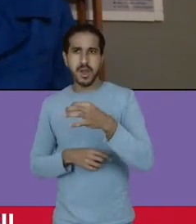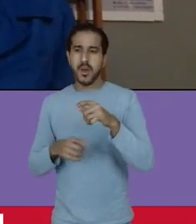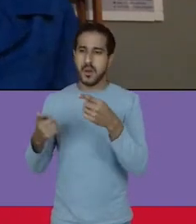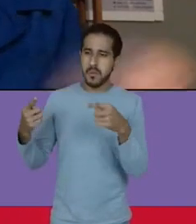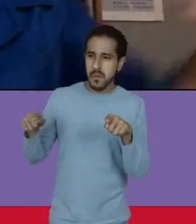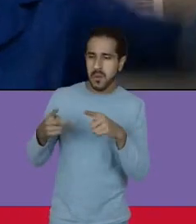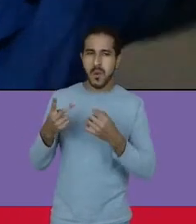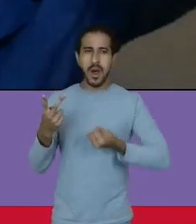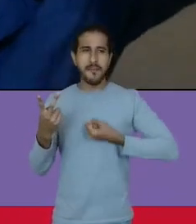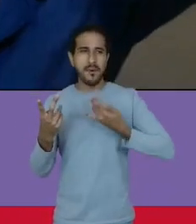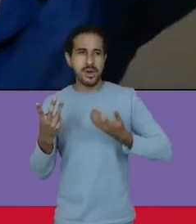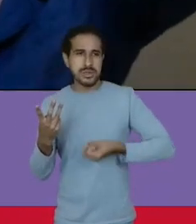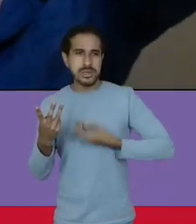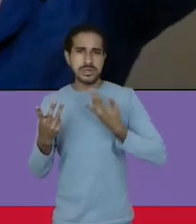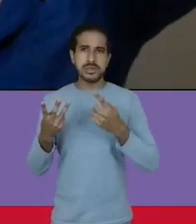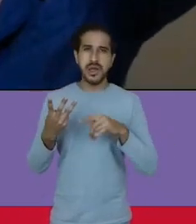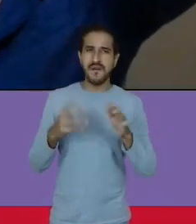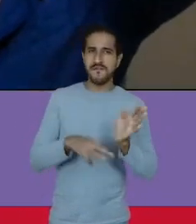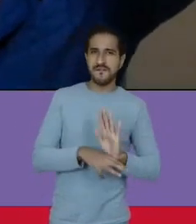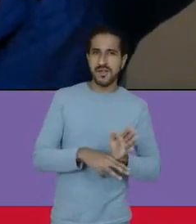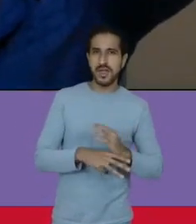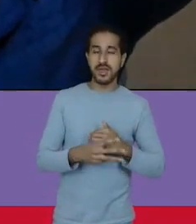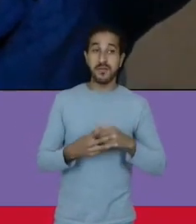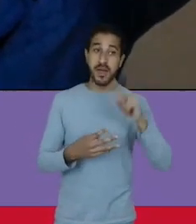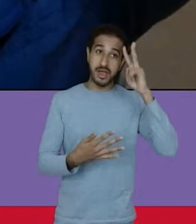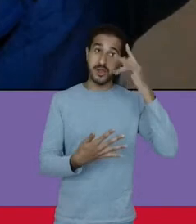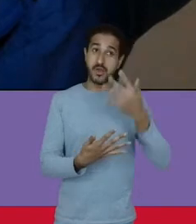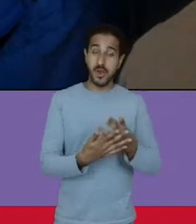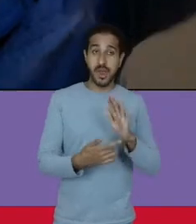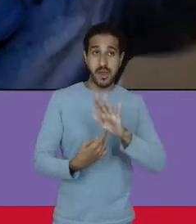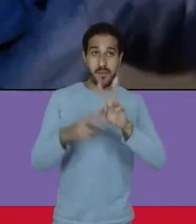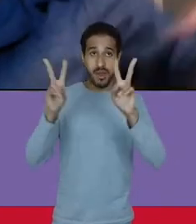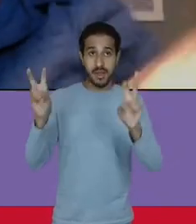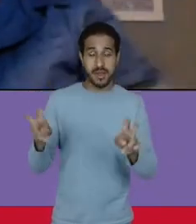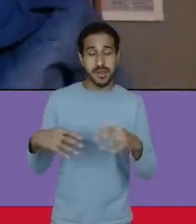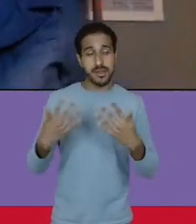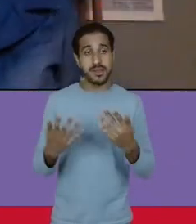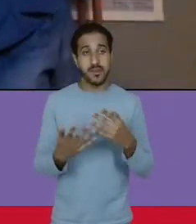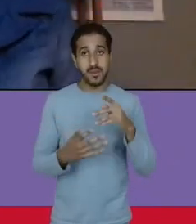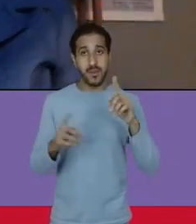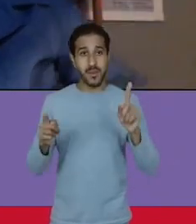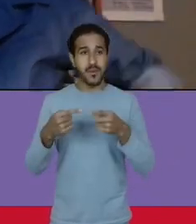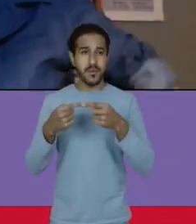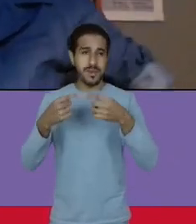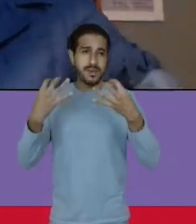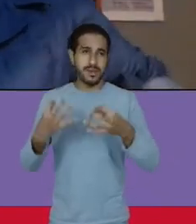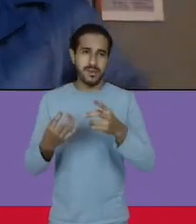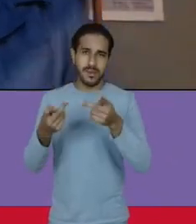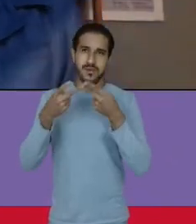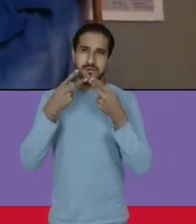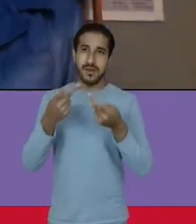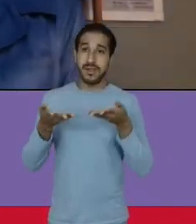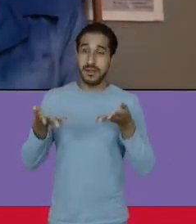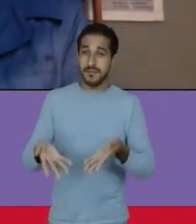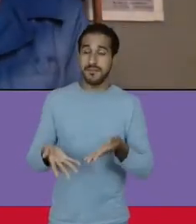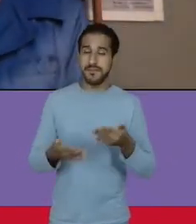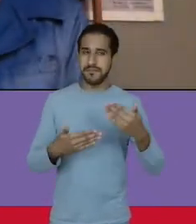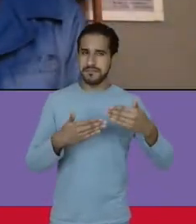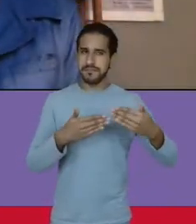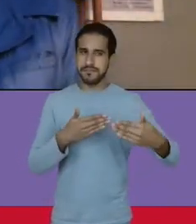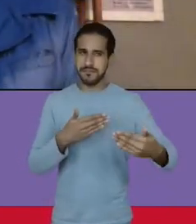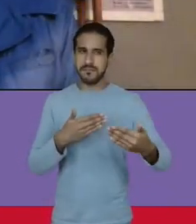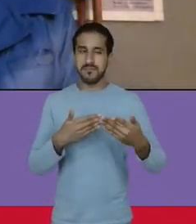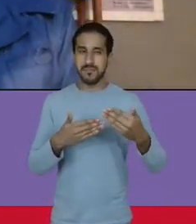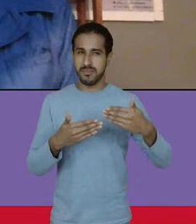uma música, por uma poesia, por um filme. A história mostra isso. Eu acho que faz muito sentido isso que você está colocando.